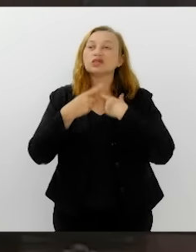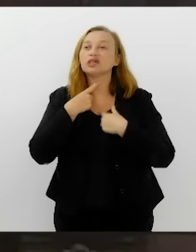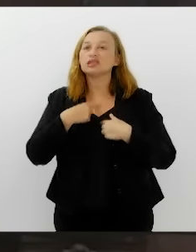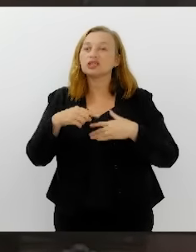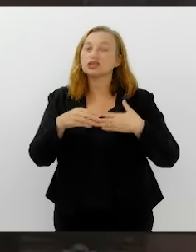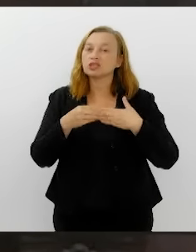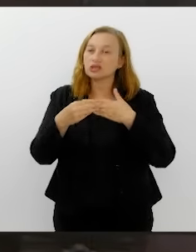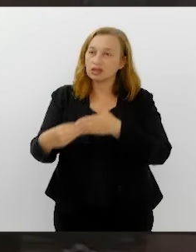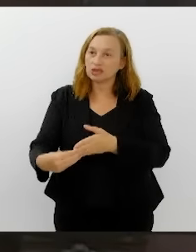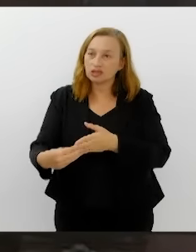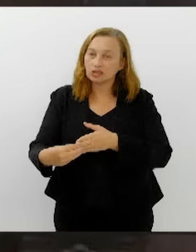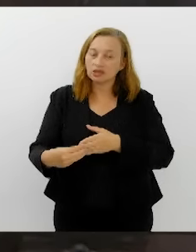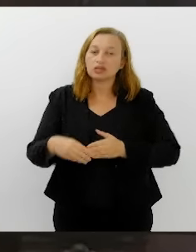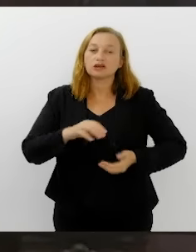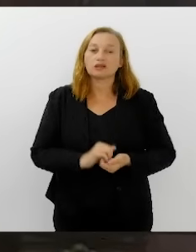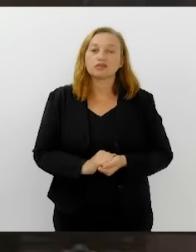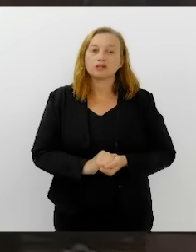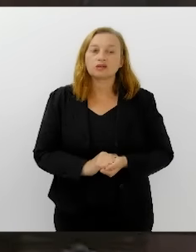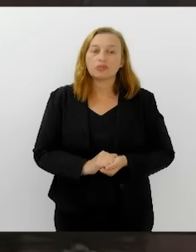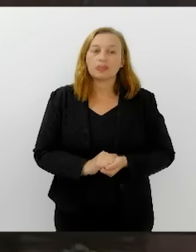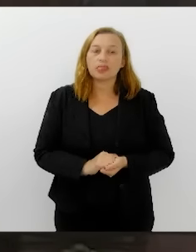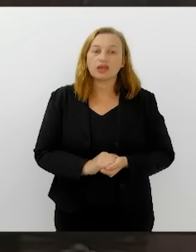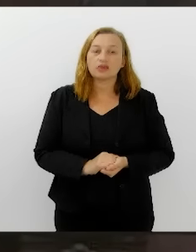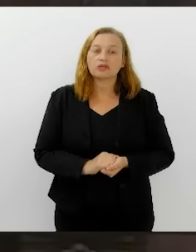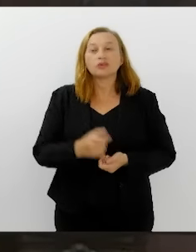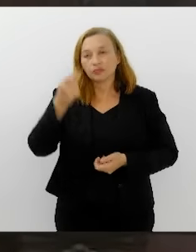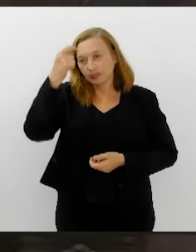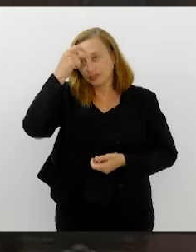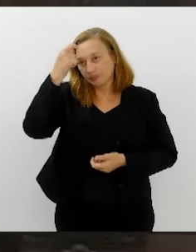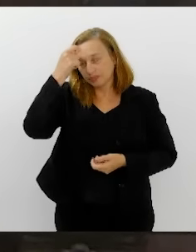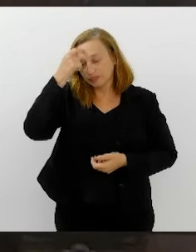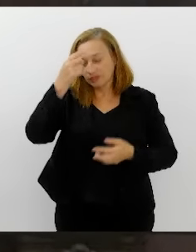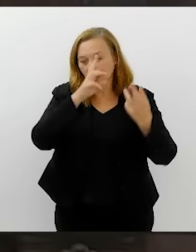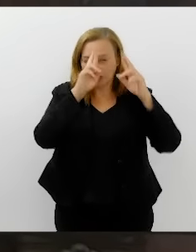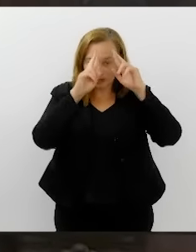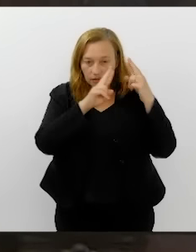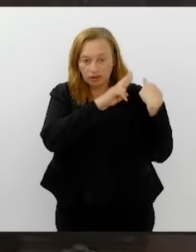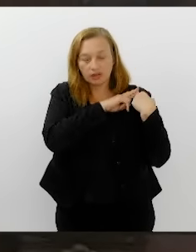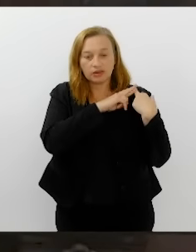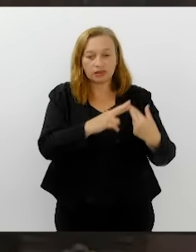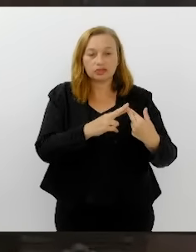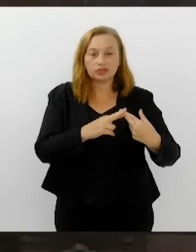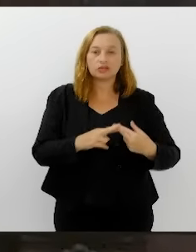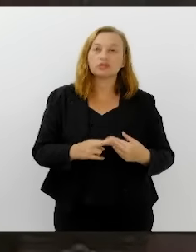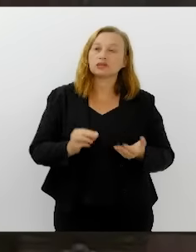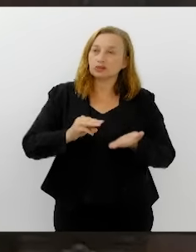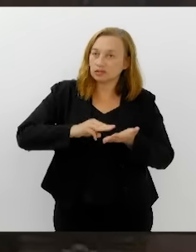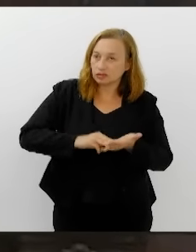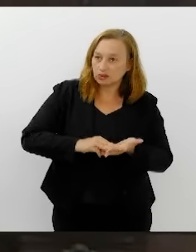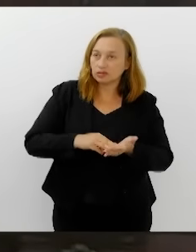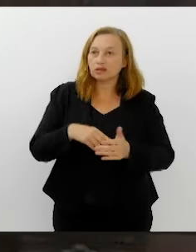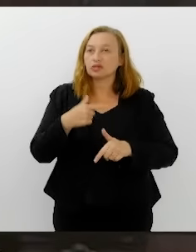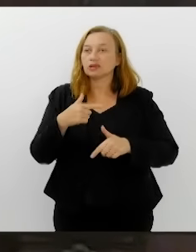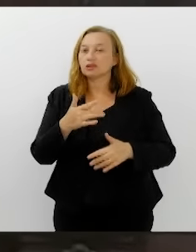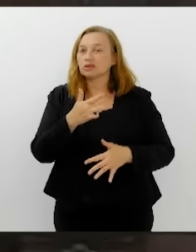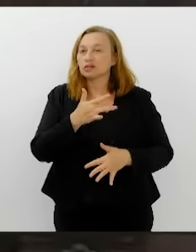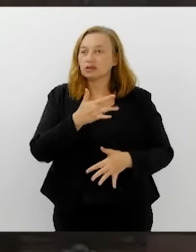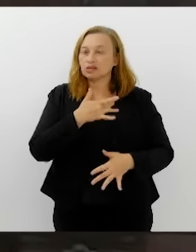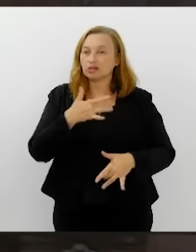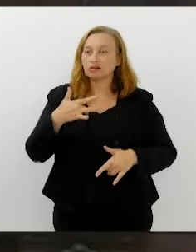auxiliar na participação ativa, consciente e responsável de seus membros na missão salvífica